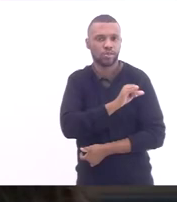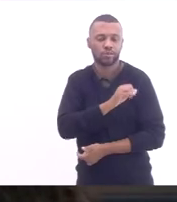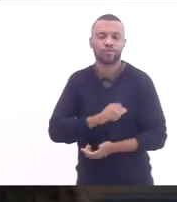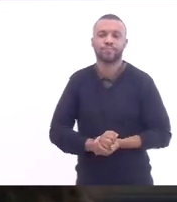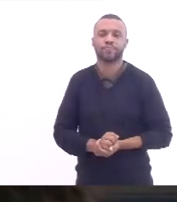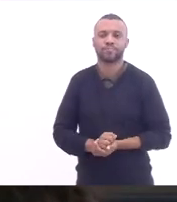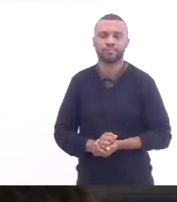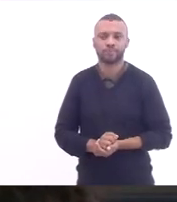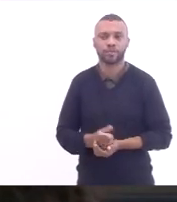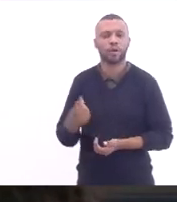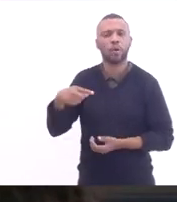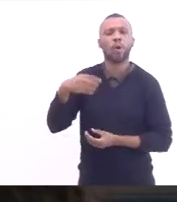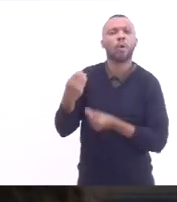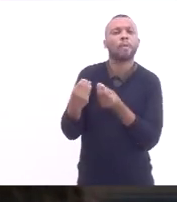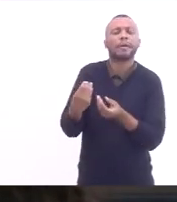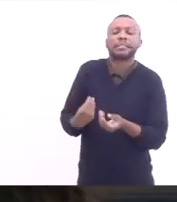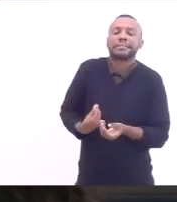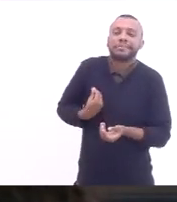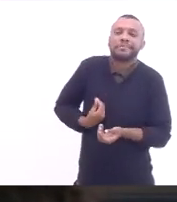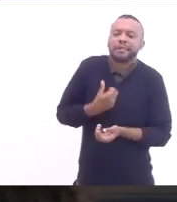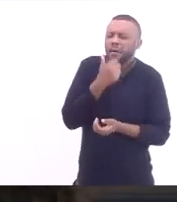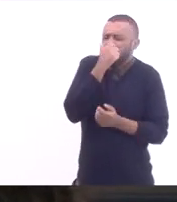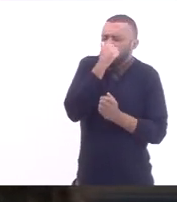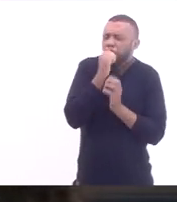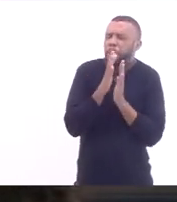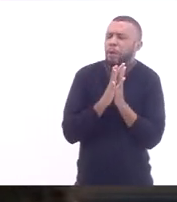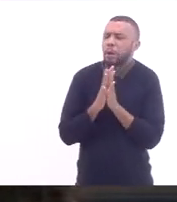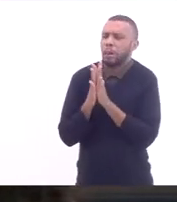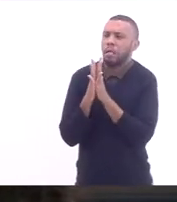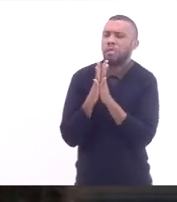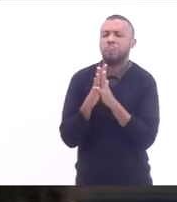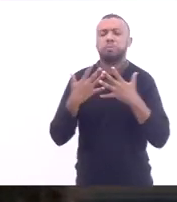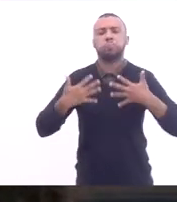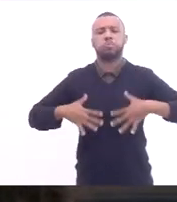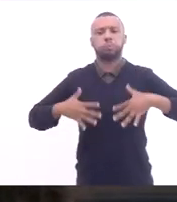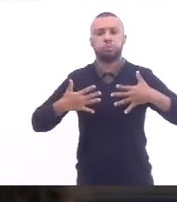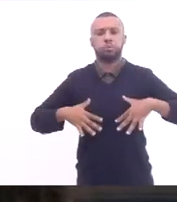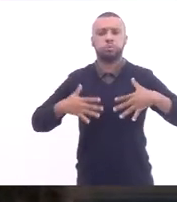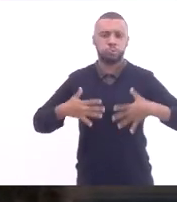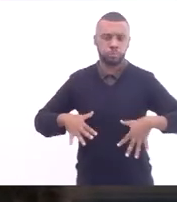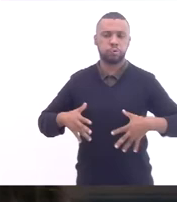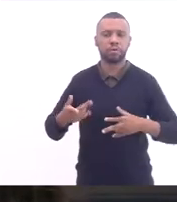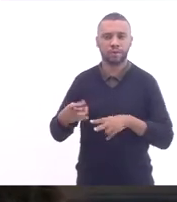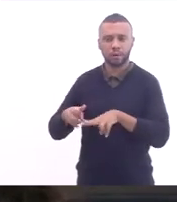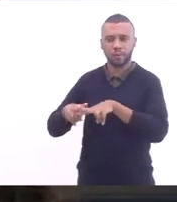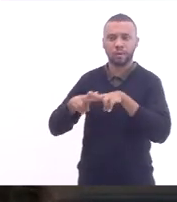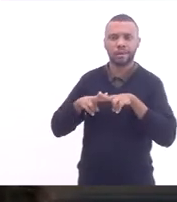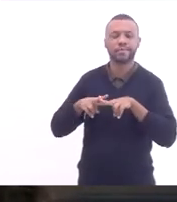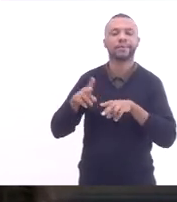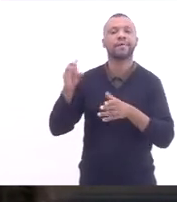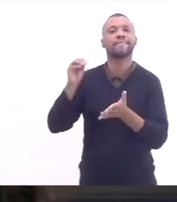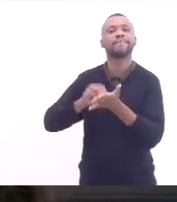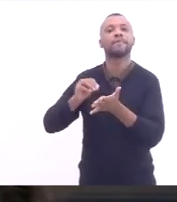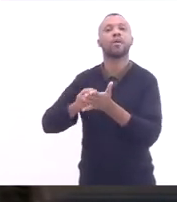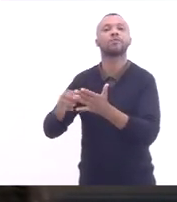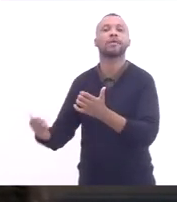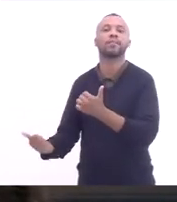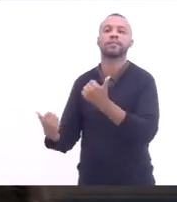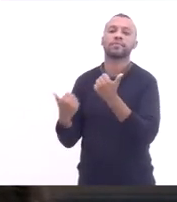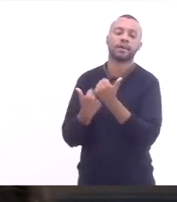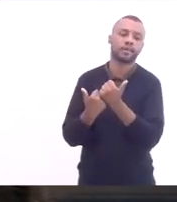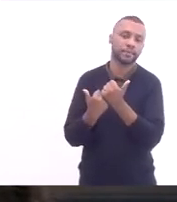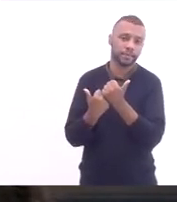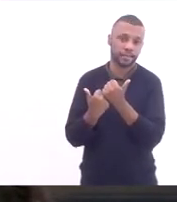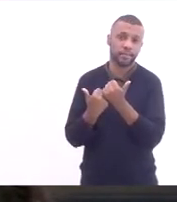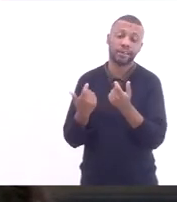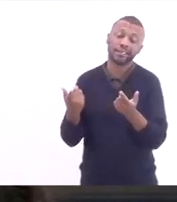eles vivem de desespero por conta da assistência que deveria ser dada e